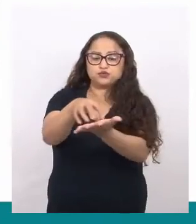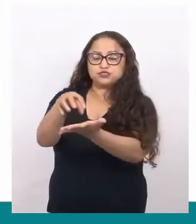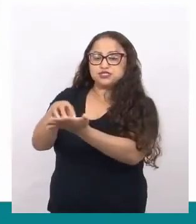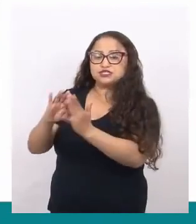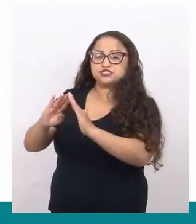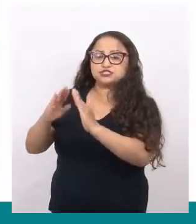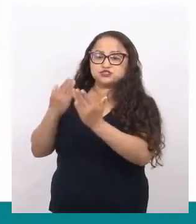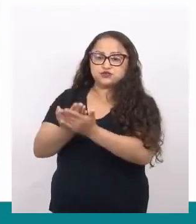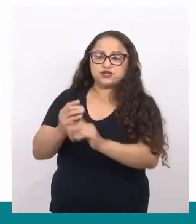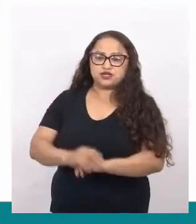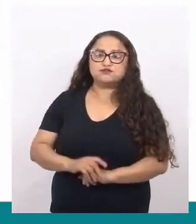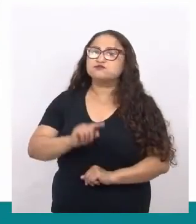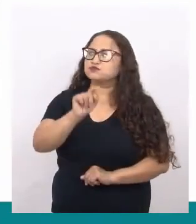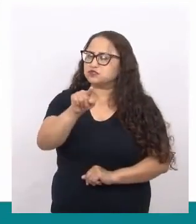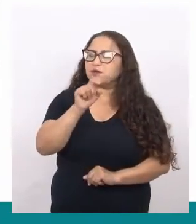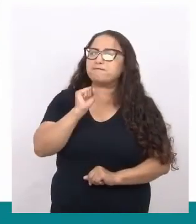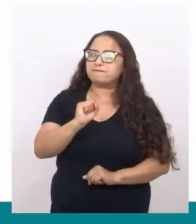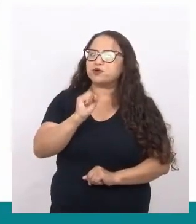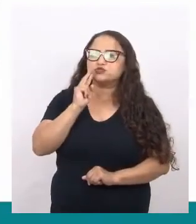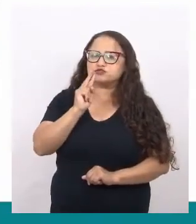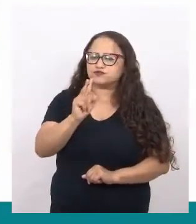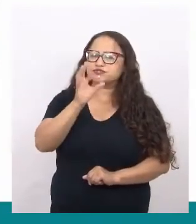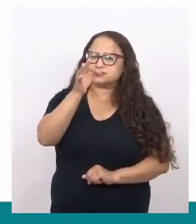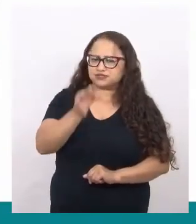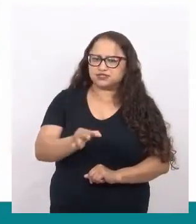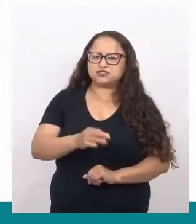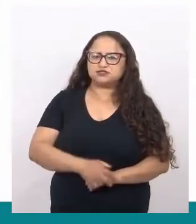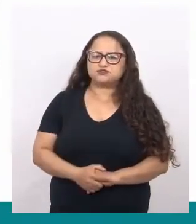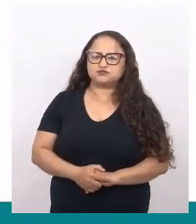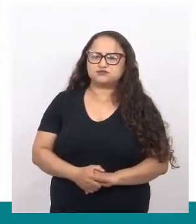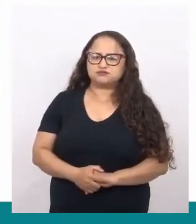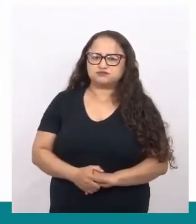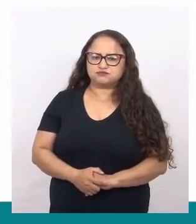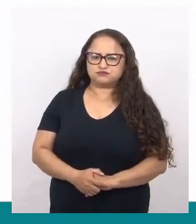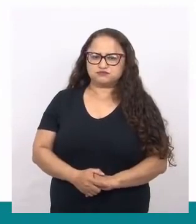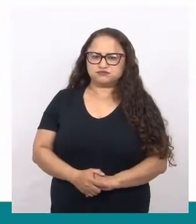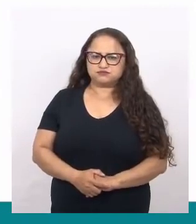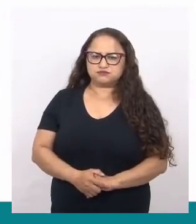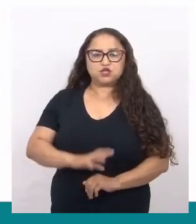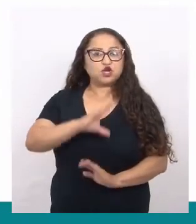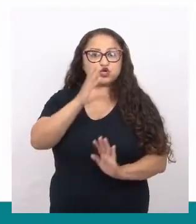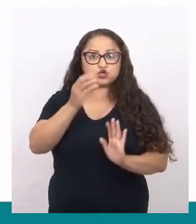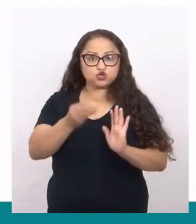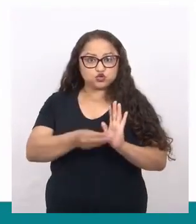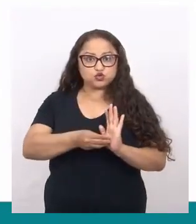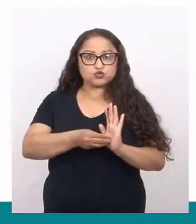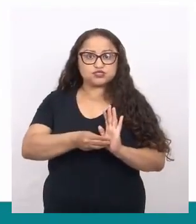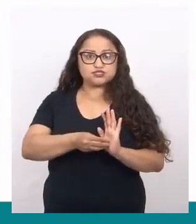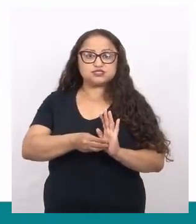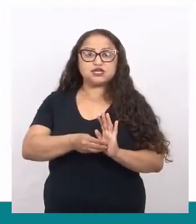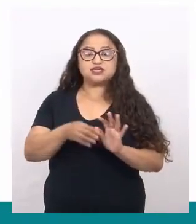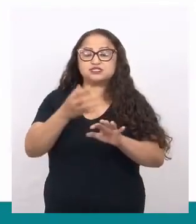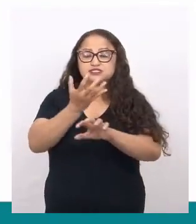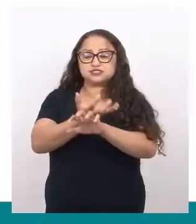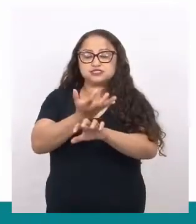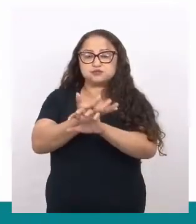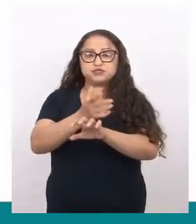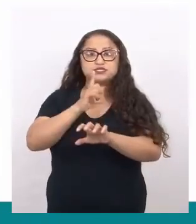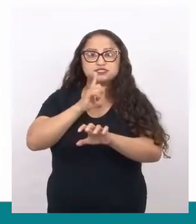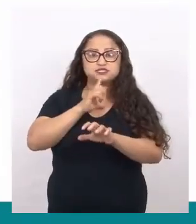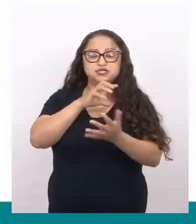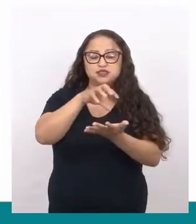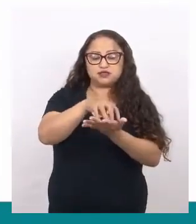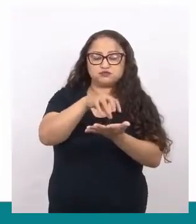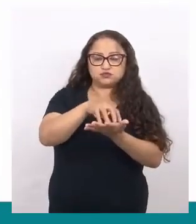verificar certinho. Aqui traz todas as disciplinas que tem na sua unidade. Então, vocês podem verificar aí na